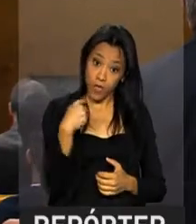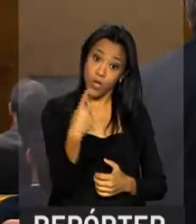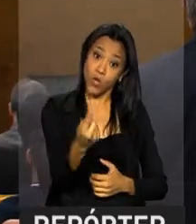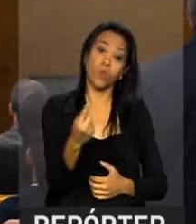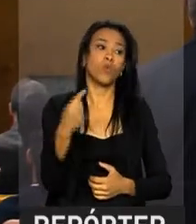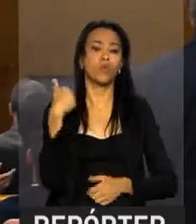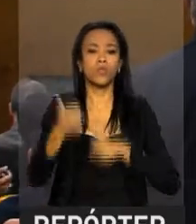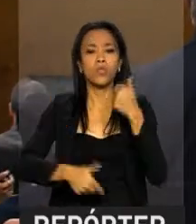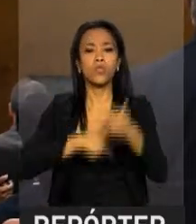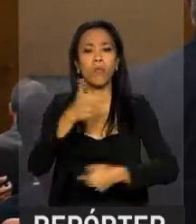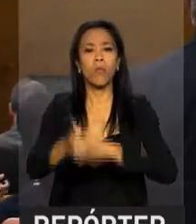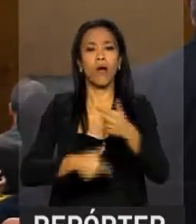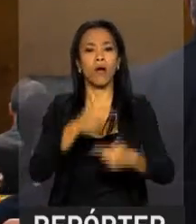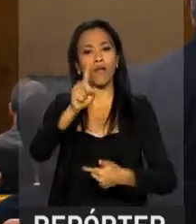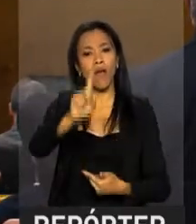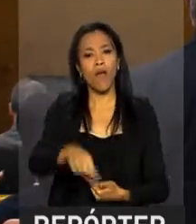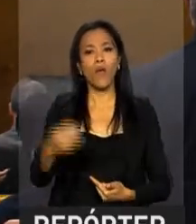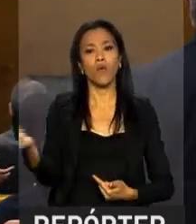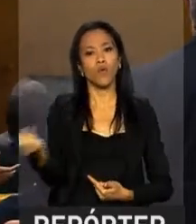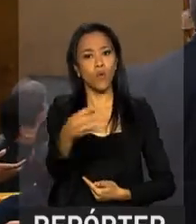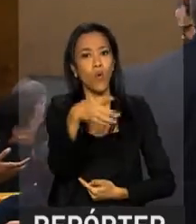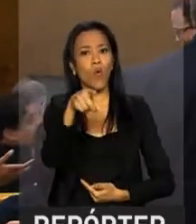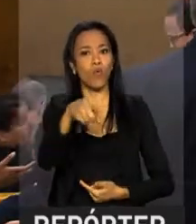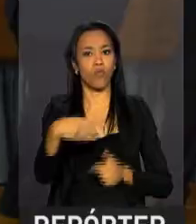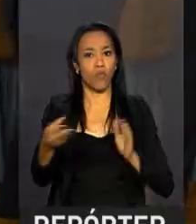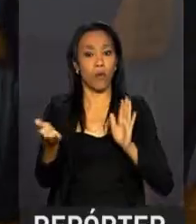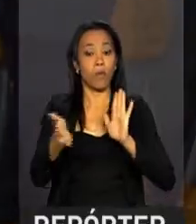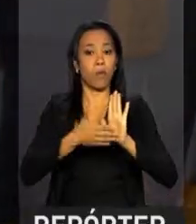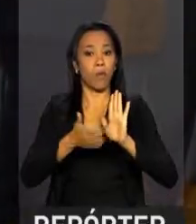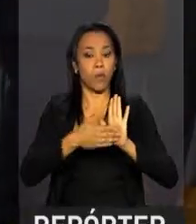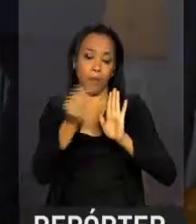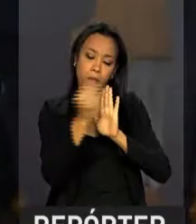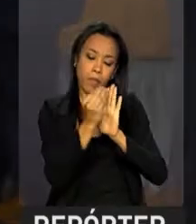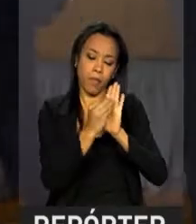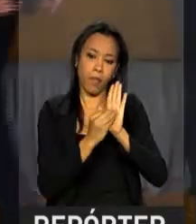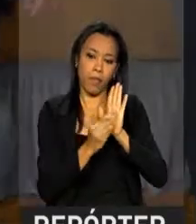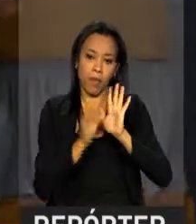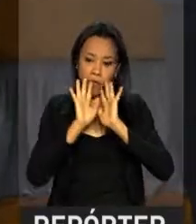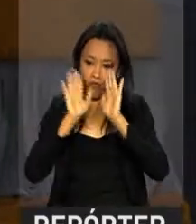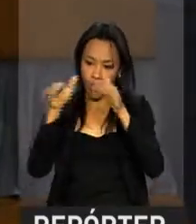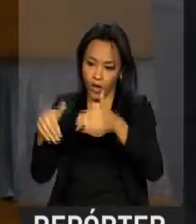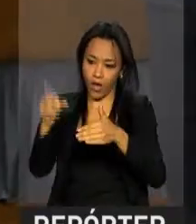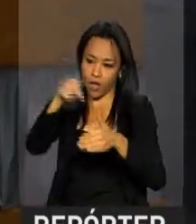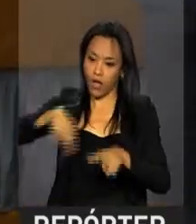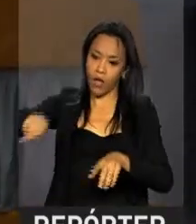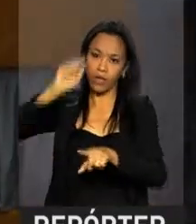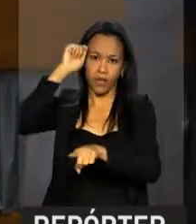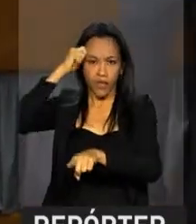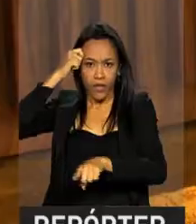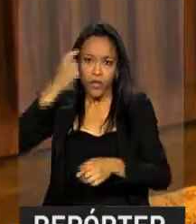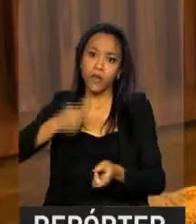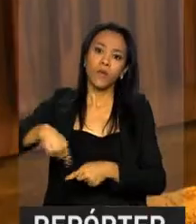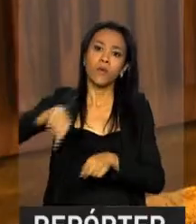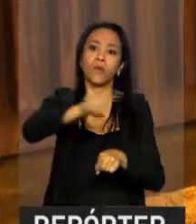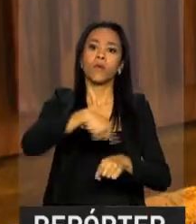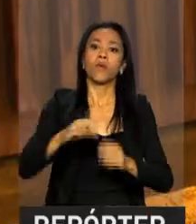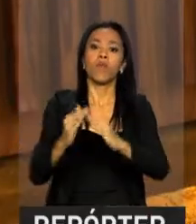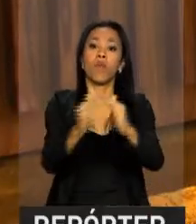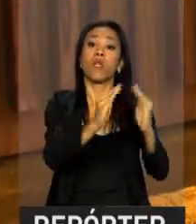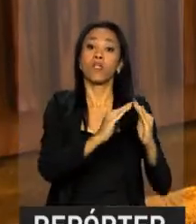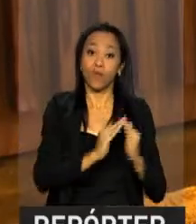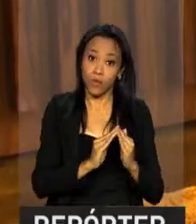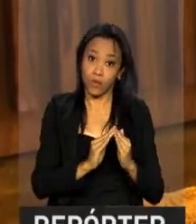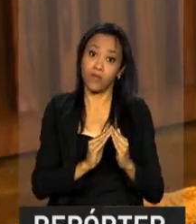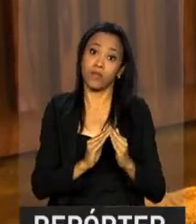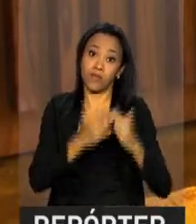combater a violência é o novo plano juventude viva tocado e negros e moradores das periferias o objetivo do cob é